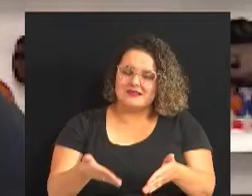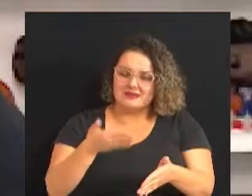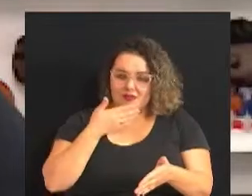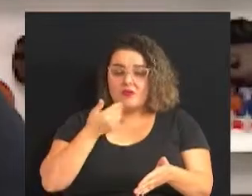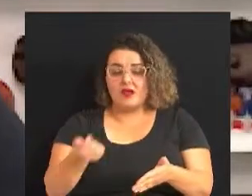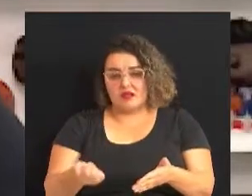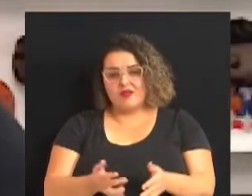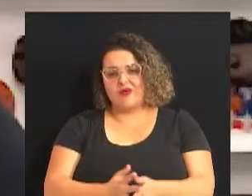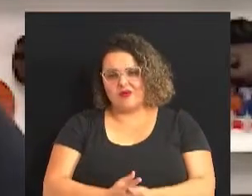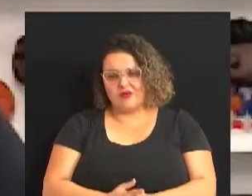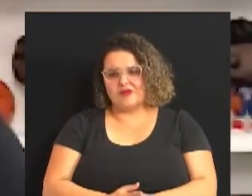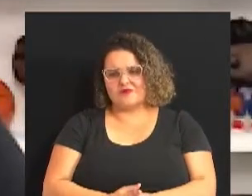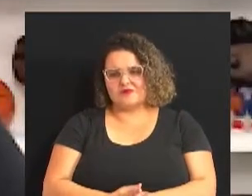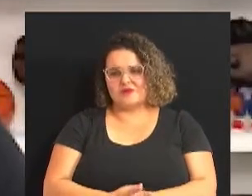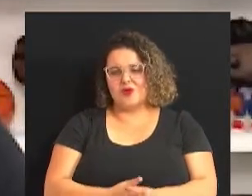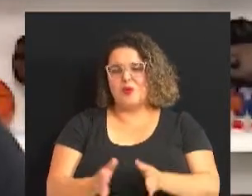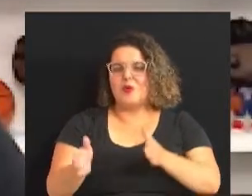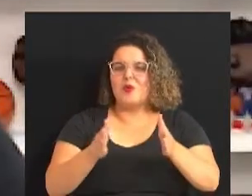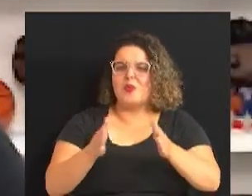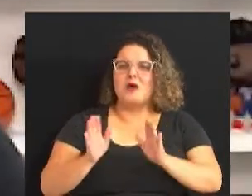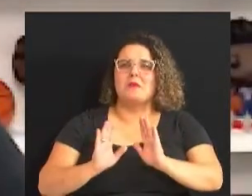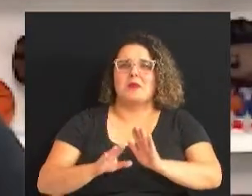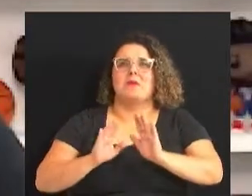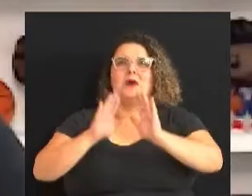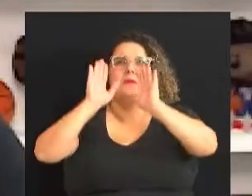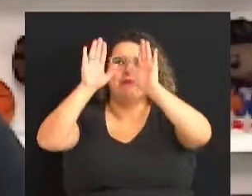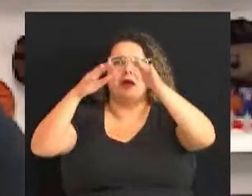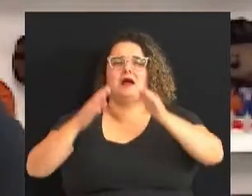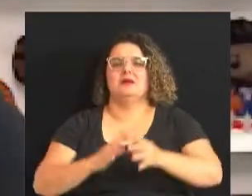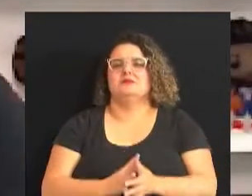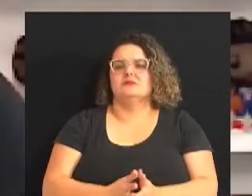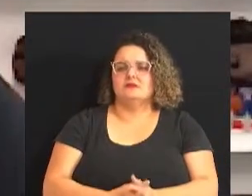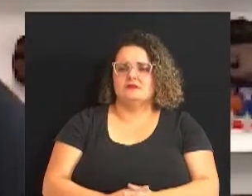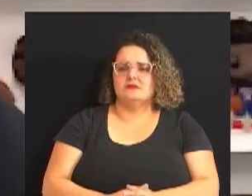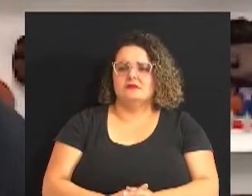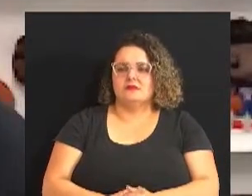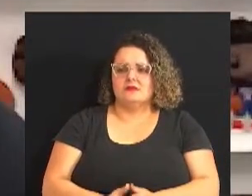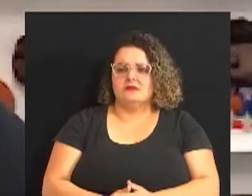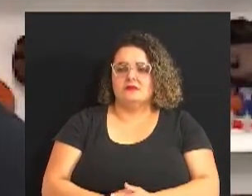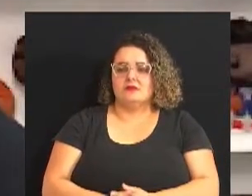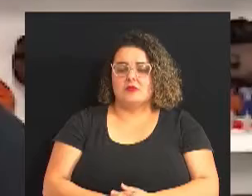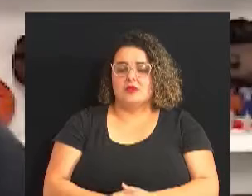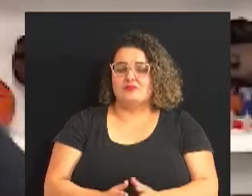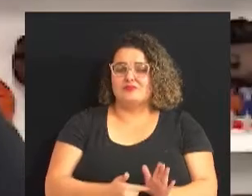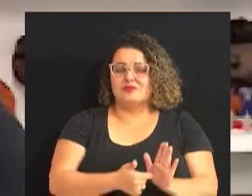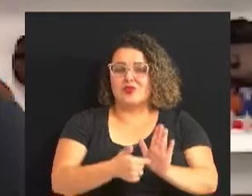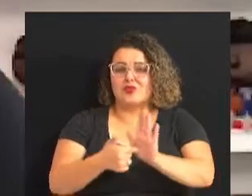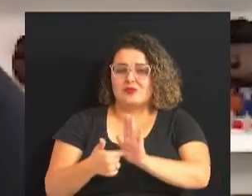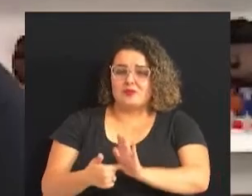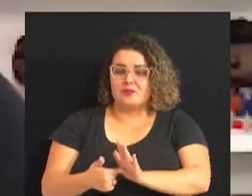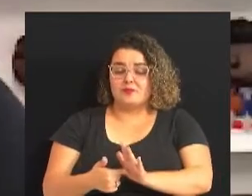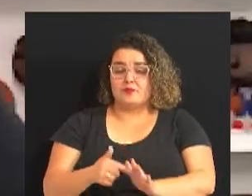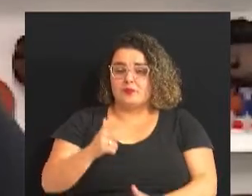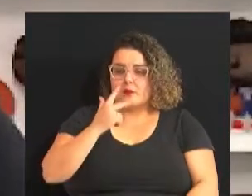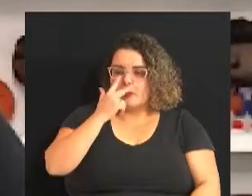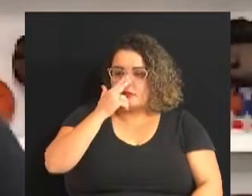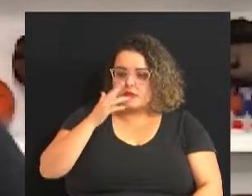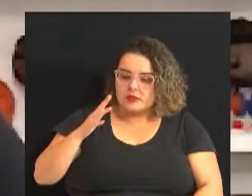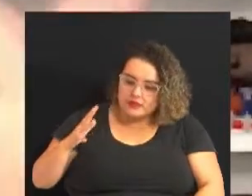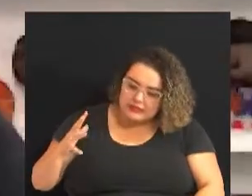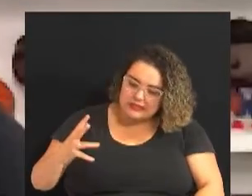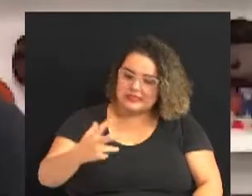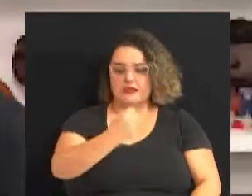Eu acho que o momento do basquete sendo mostrado, né? Parece que ele está sendo resgatado, o basquete nesse